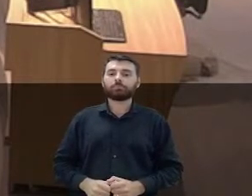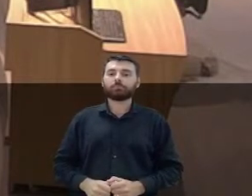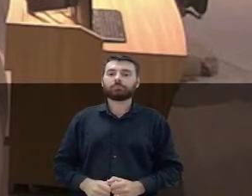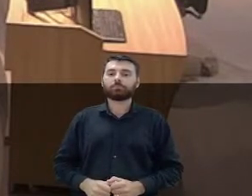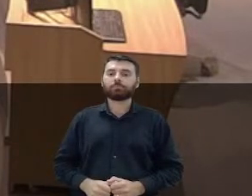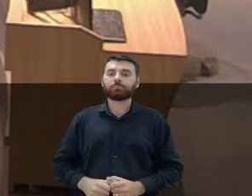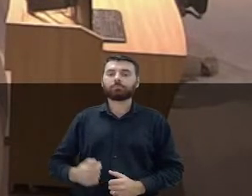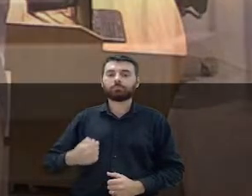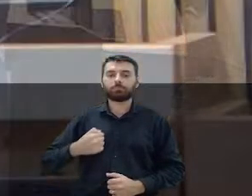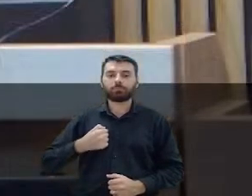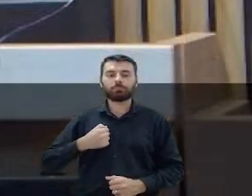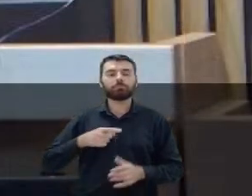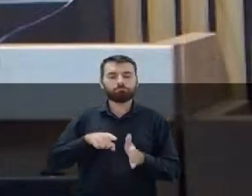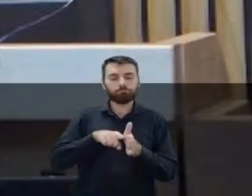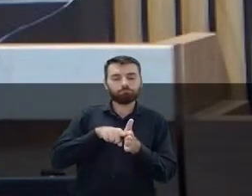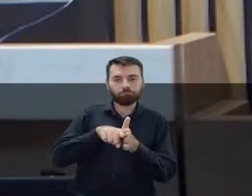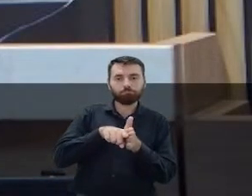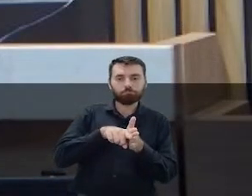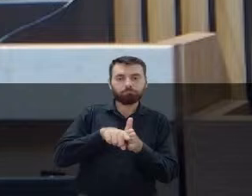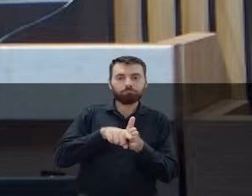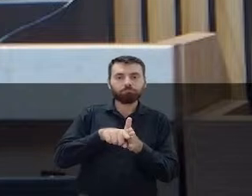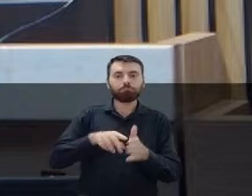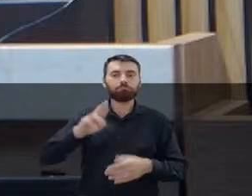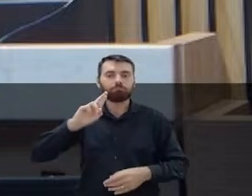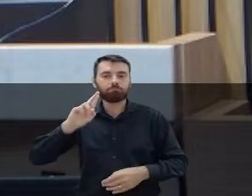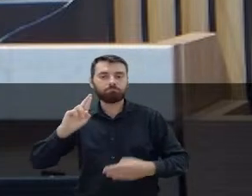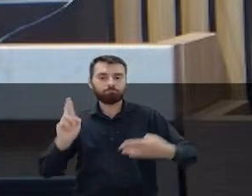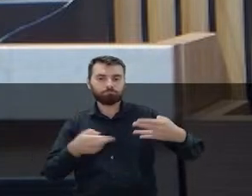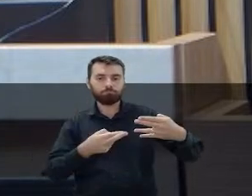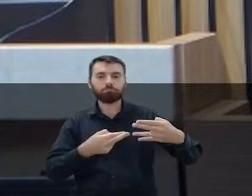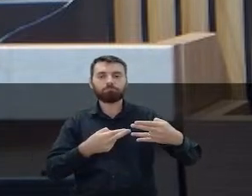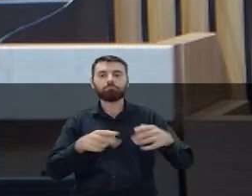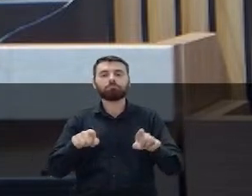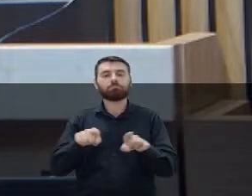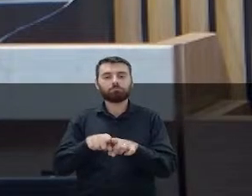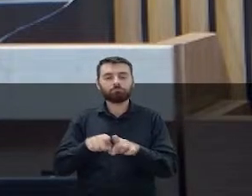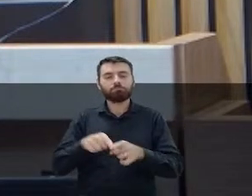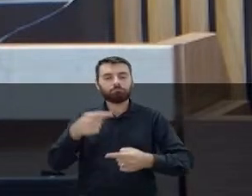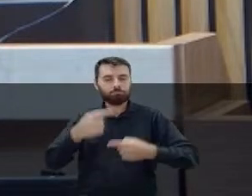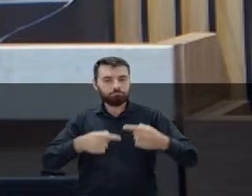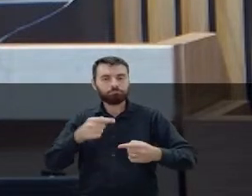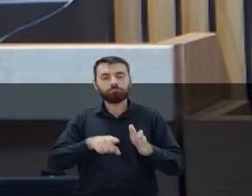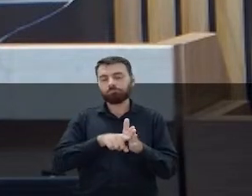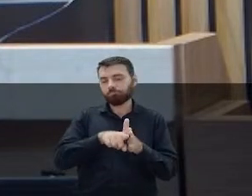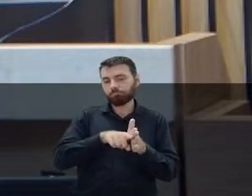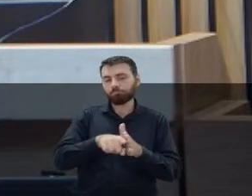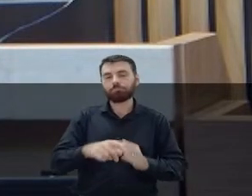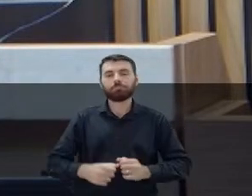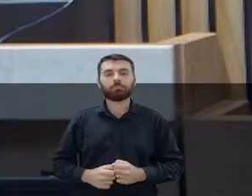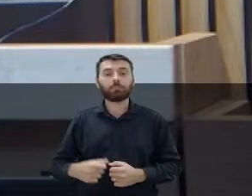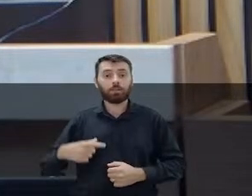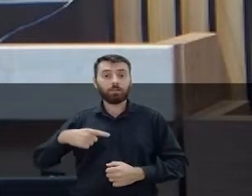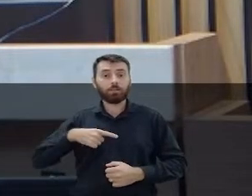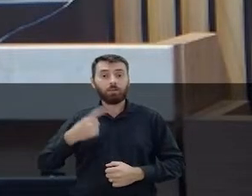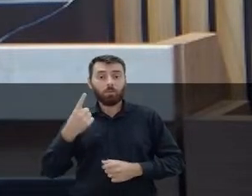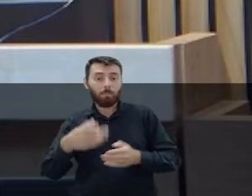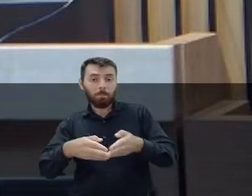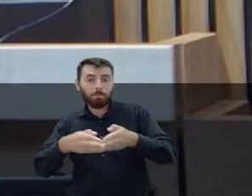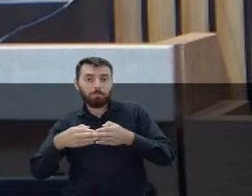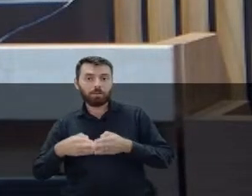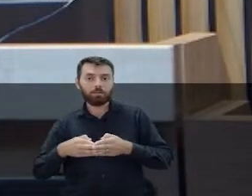Eu estou conhecendo do recurso também das contrarrazões. Há uma preliminar de nulidade que eu